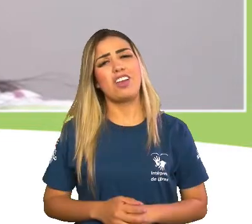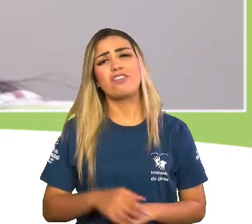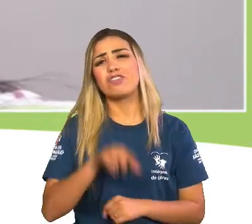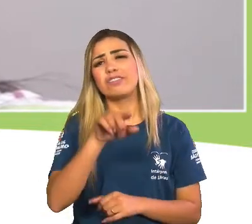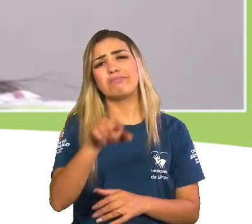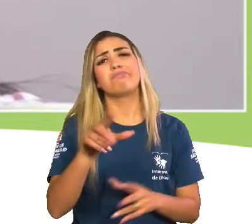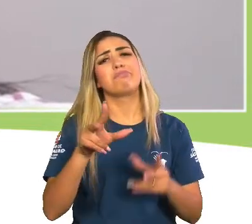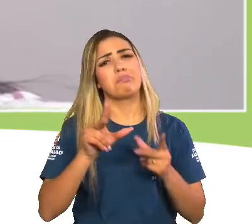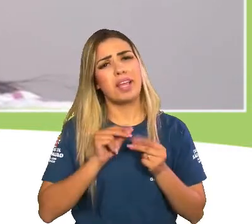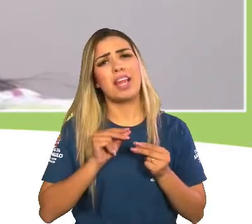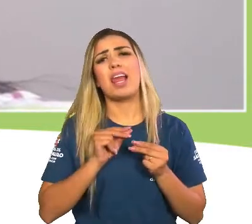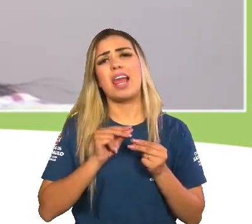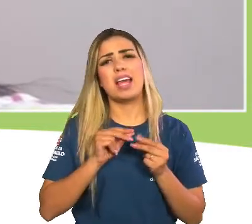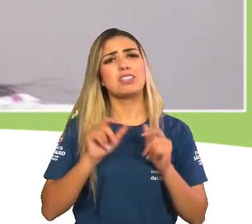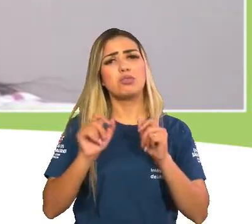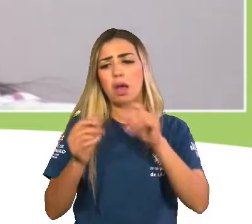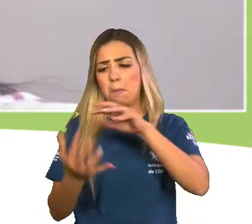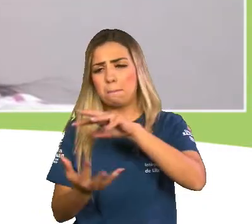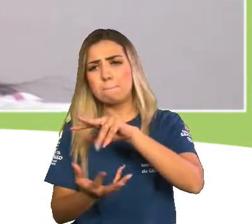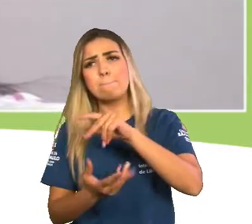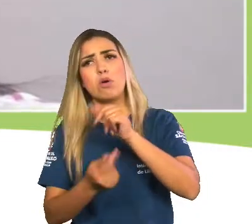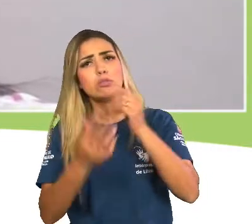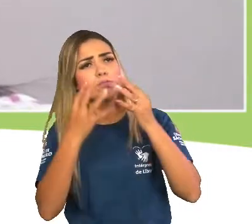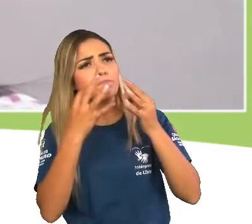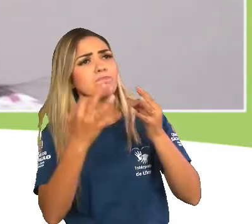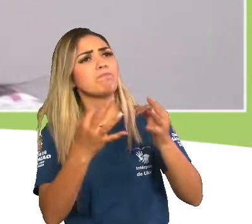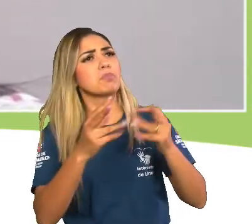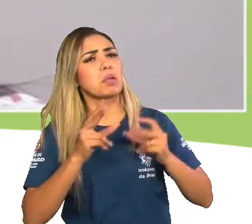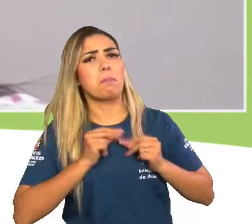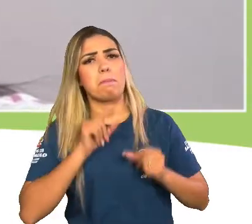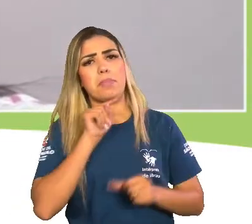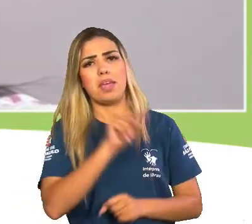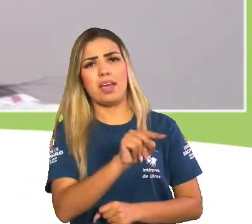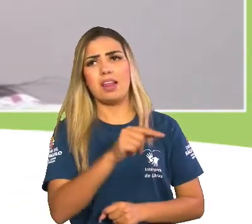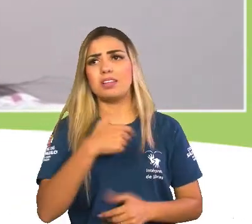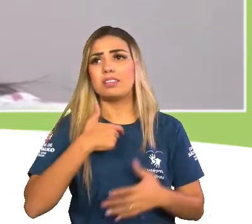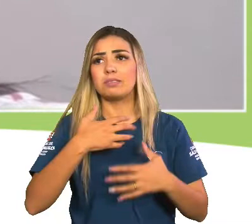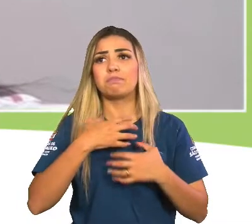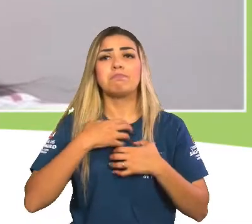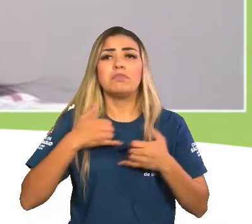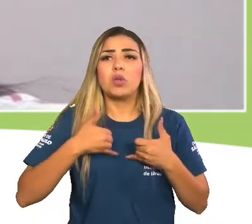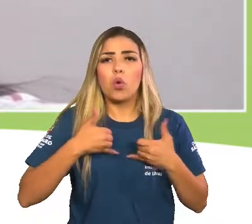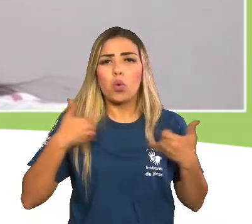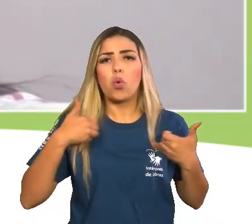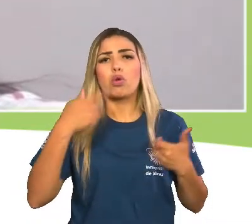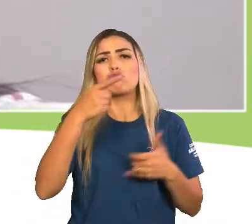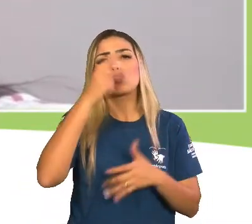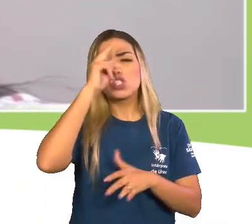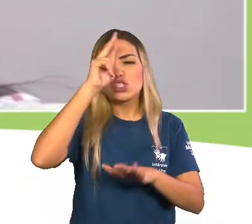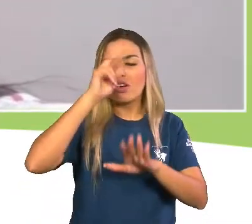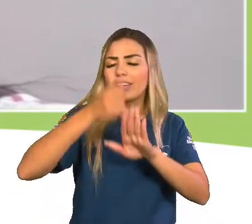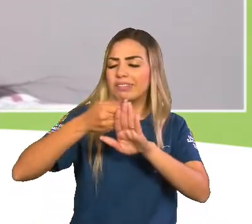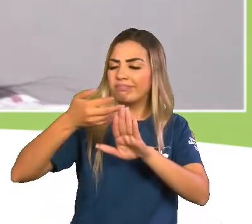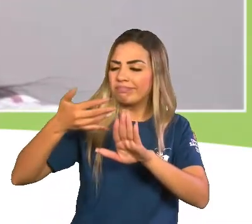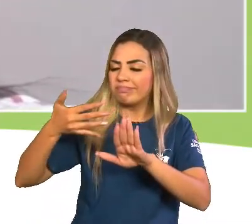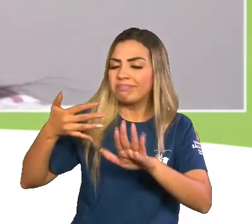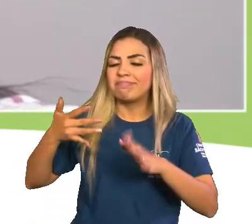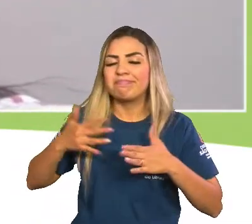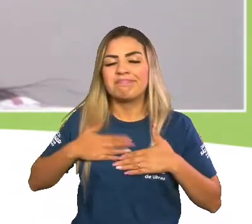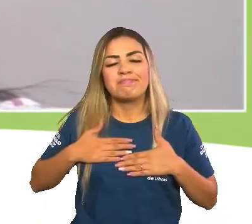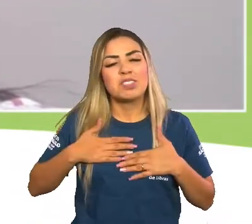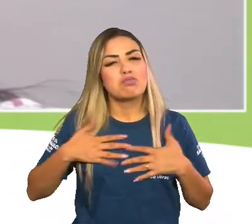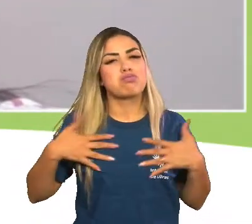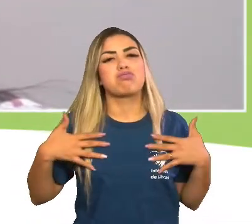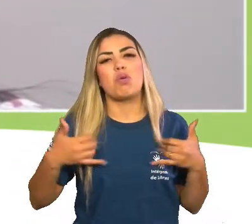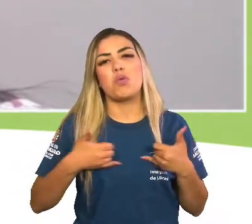o reconhecimento do mundo pelo que você faz. Nós somos orgulhosos de toda a sua trajetória, mas